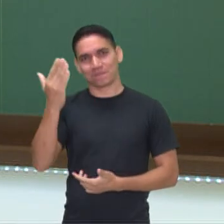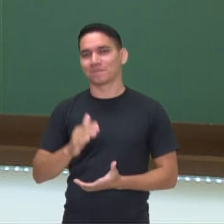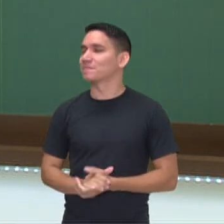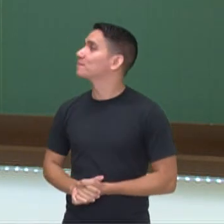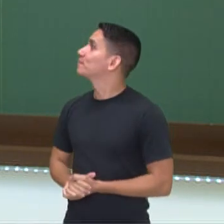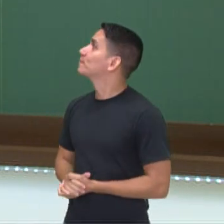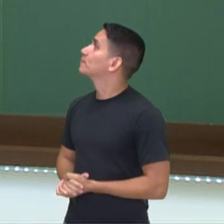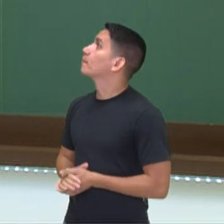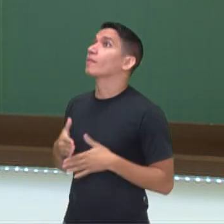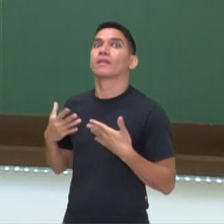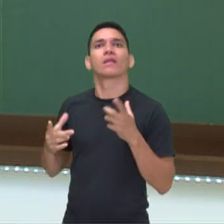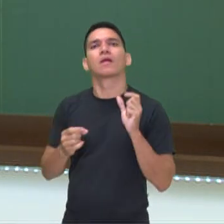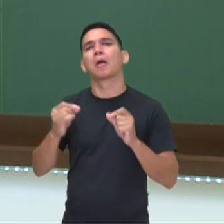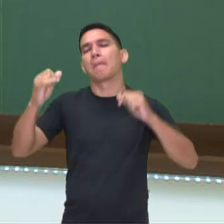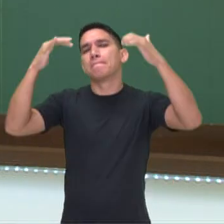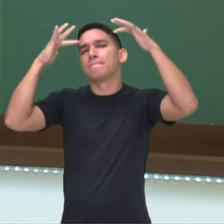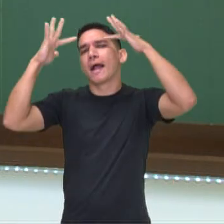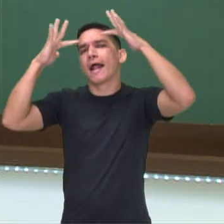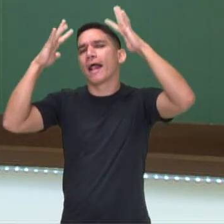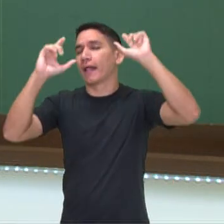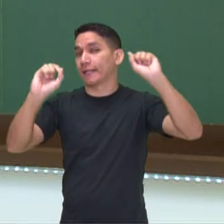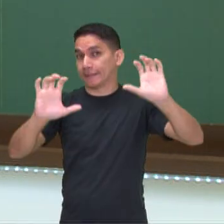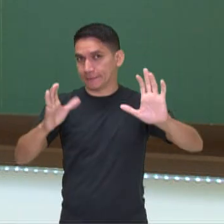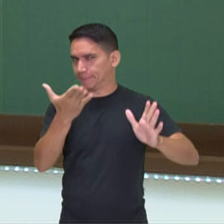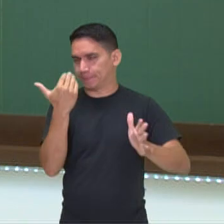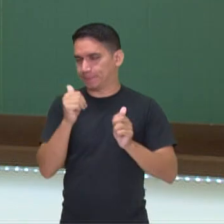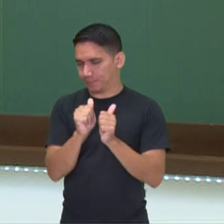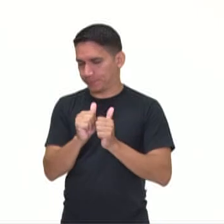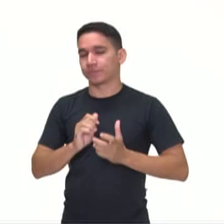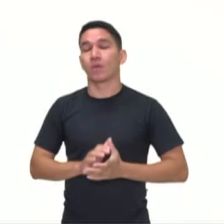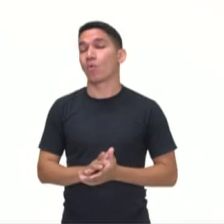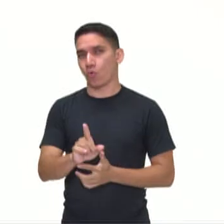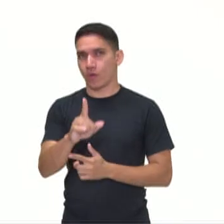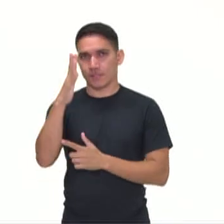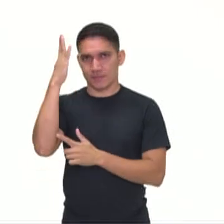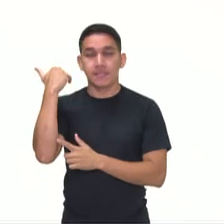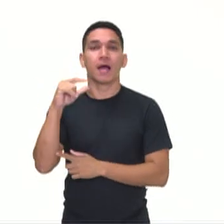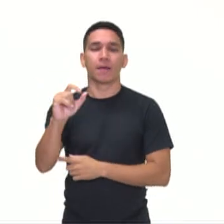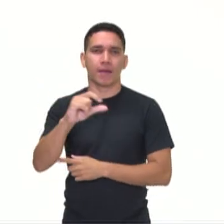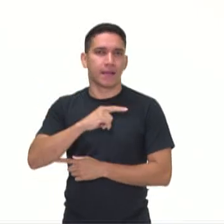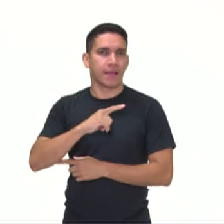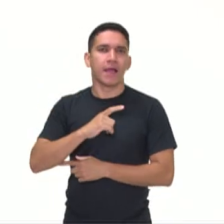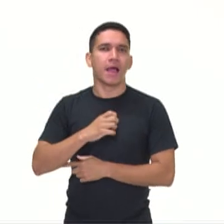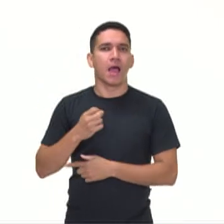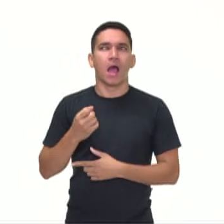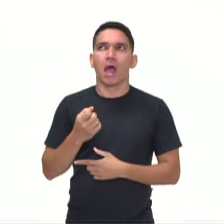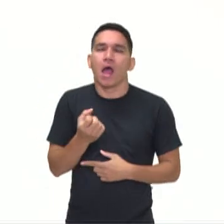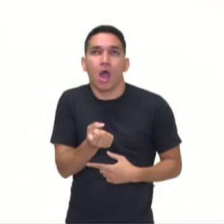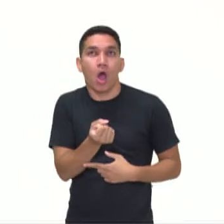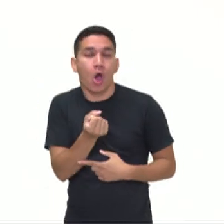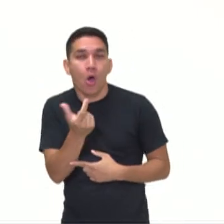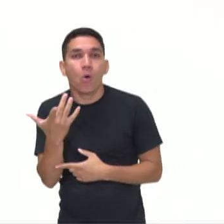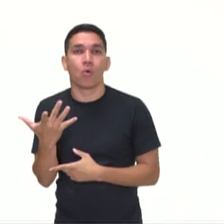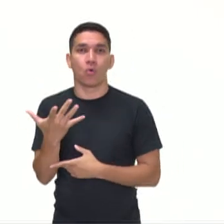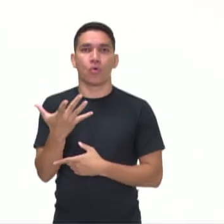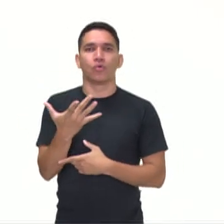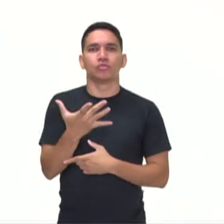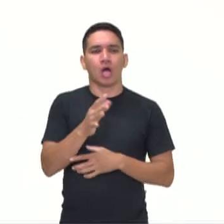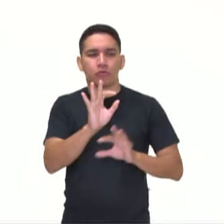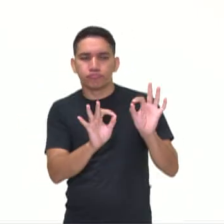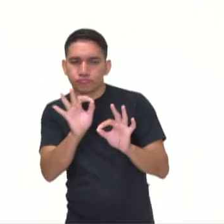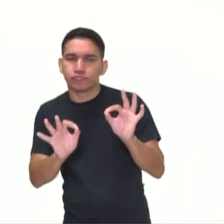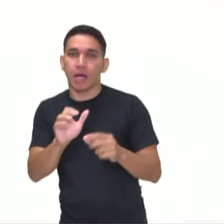Então, pensem aqui com a professora. Você sabia que existem aí alguns programas,